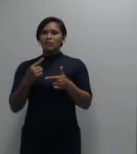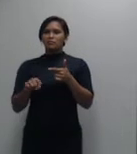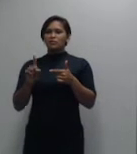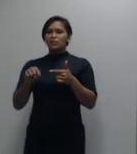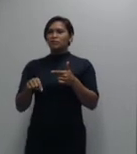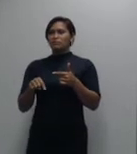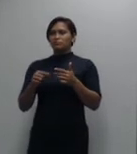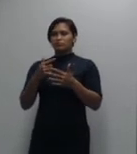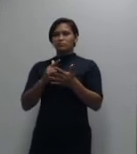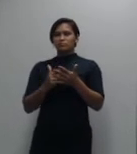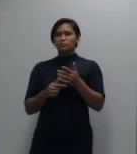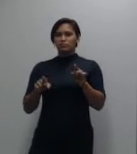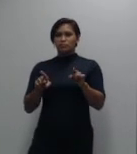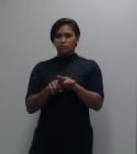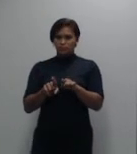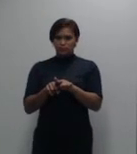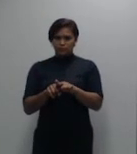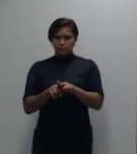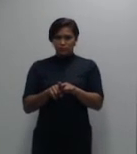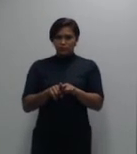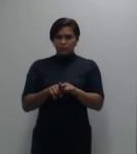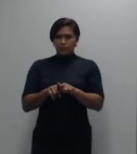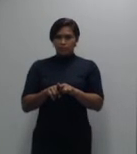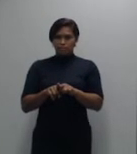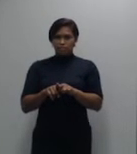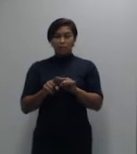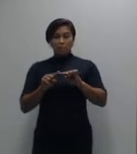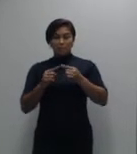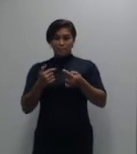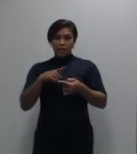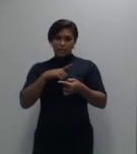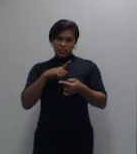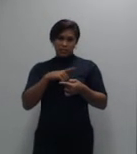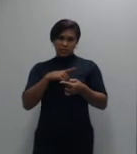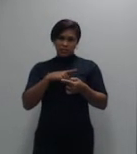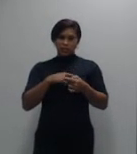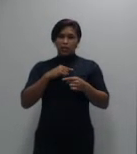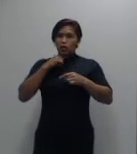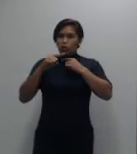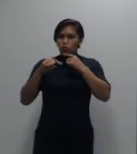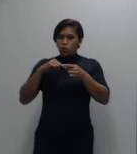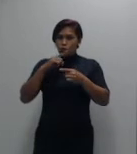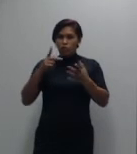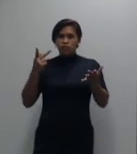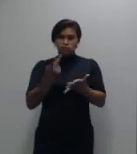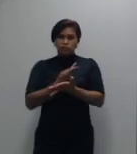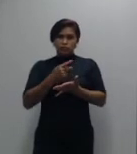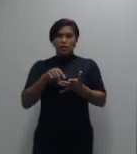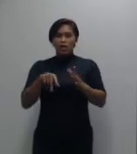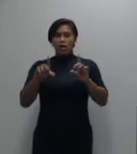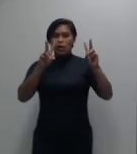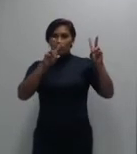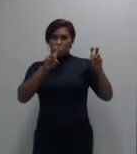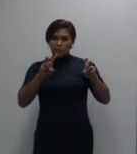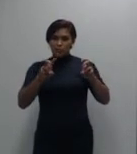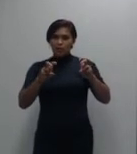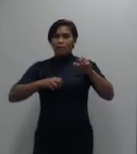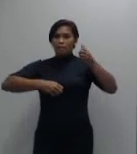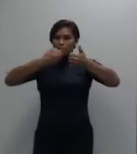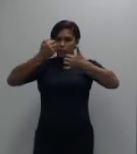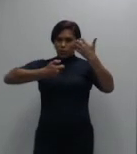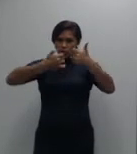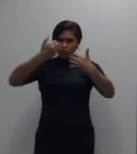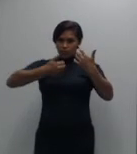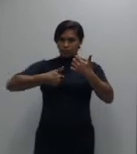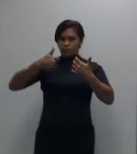suspensão esse o Master o ter dúvidas acerca da fundamentação